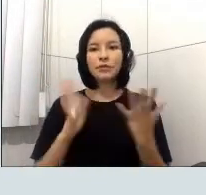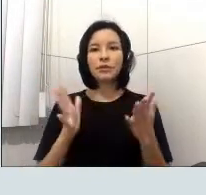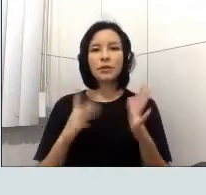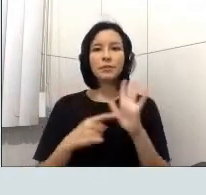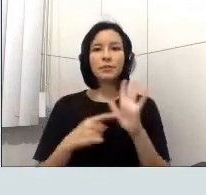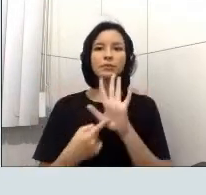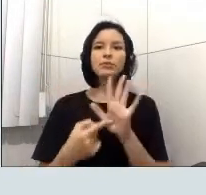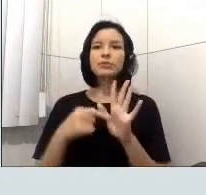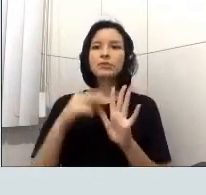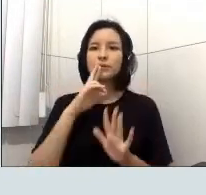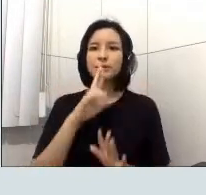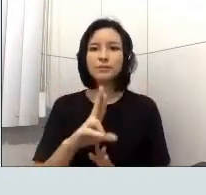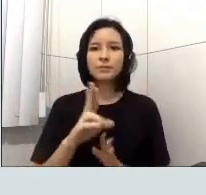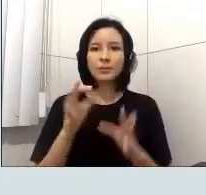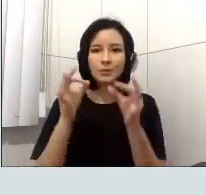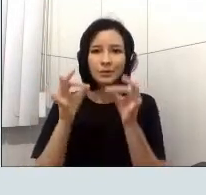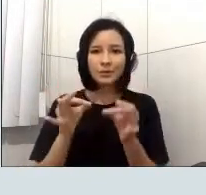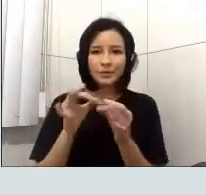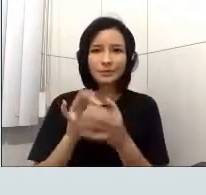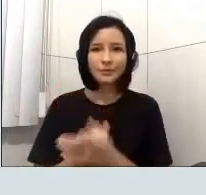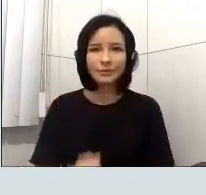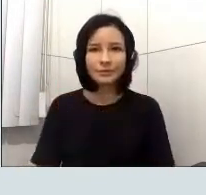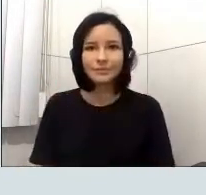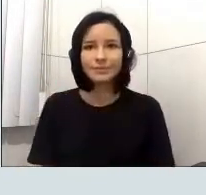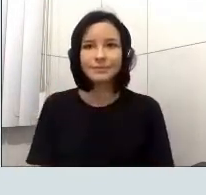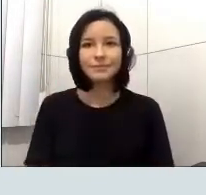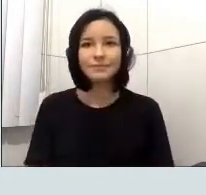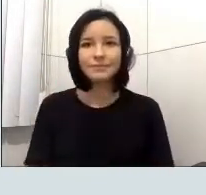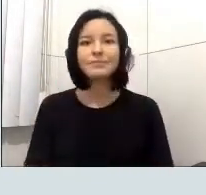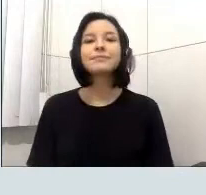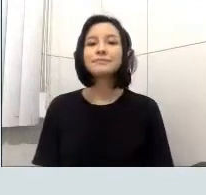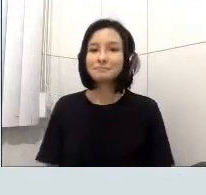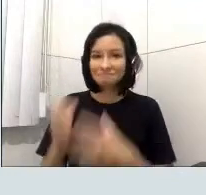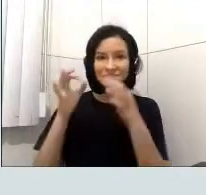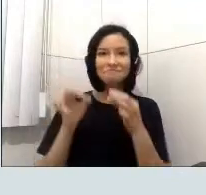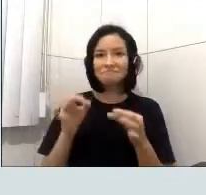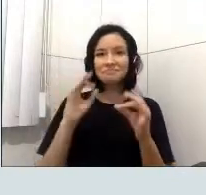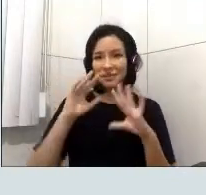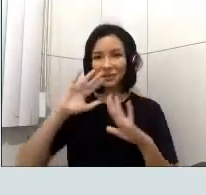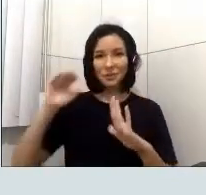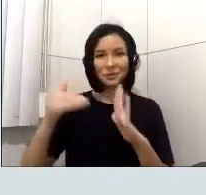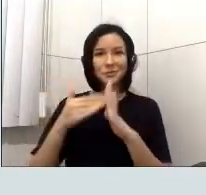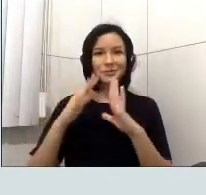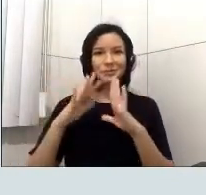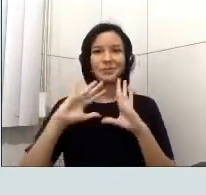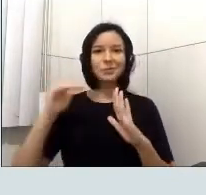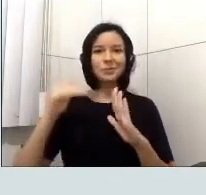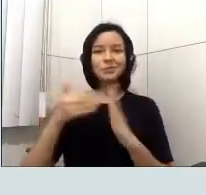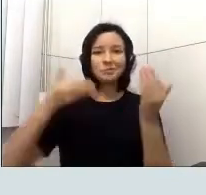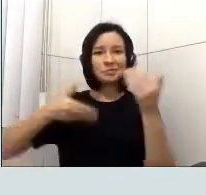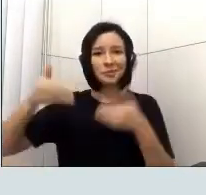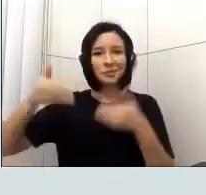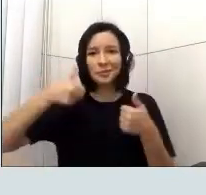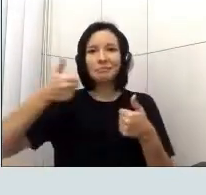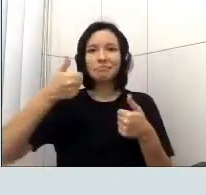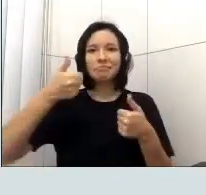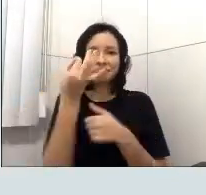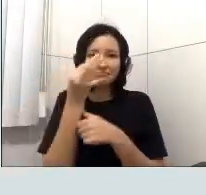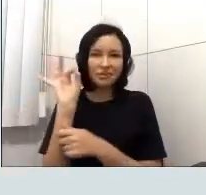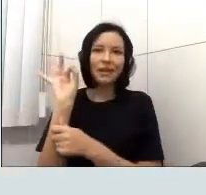resposta correta. Sim, vocês acertaram, certo?